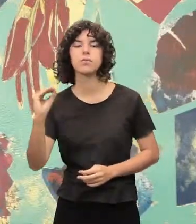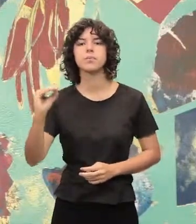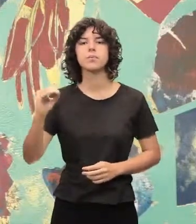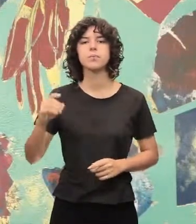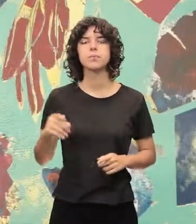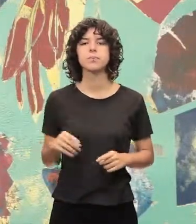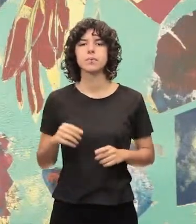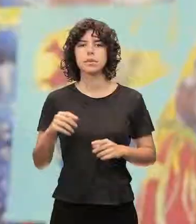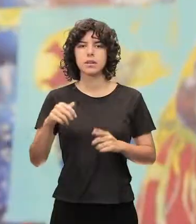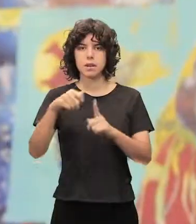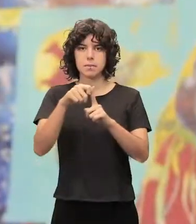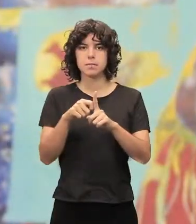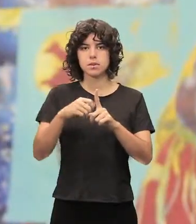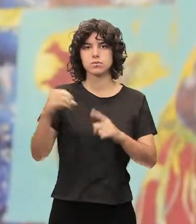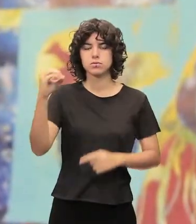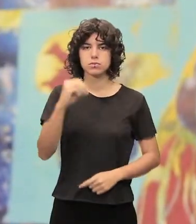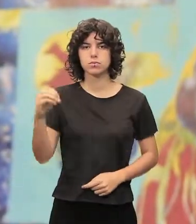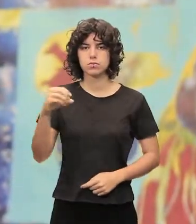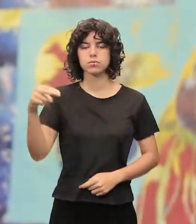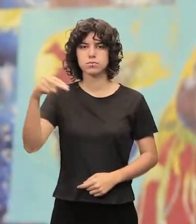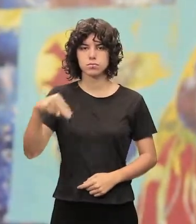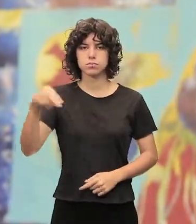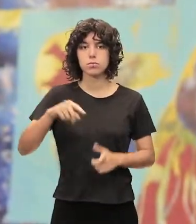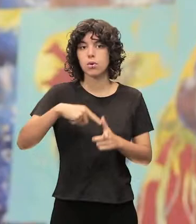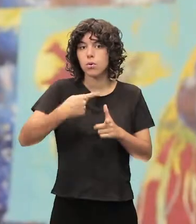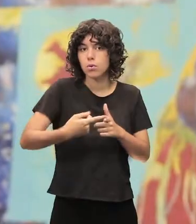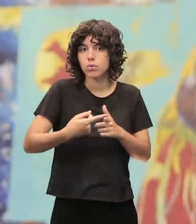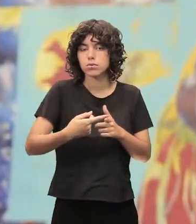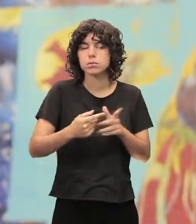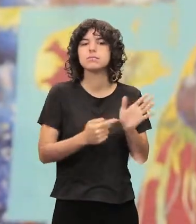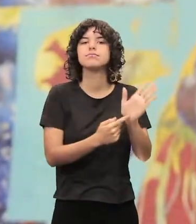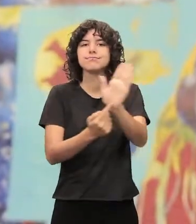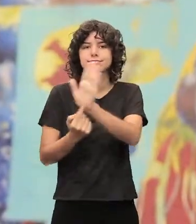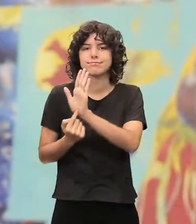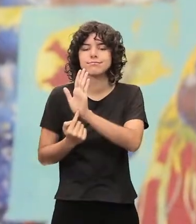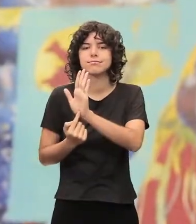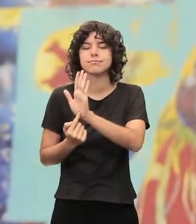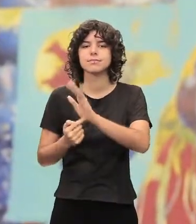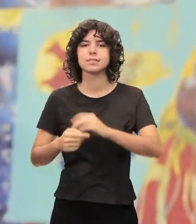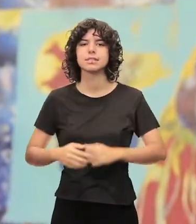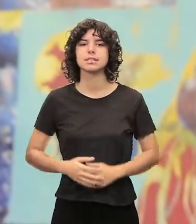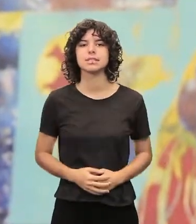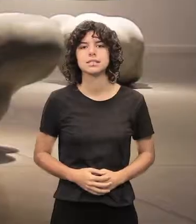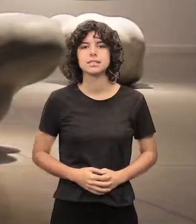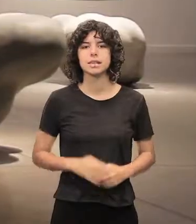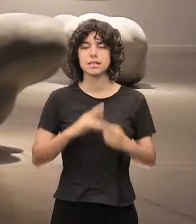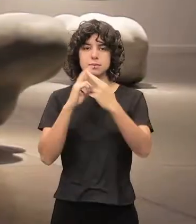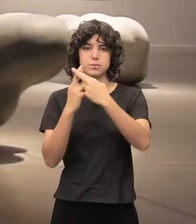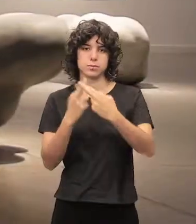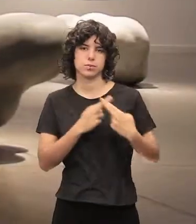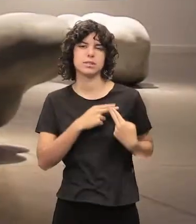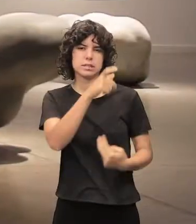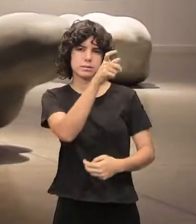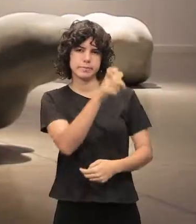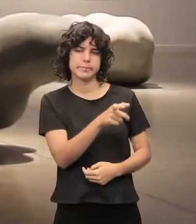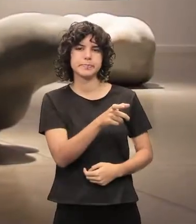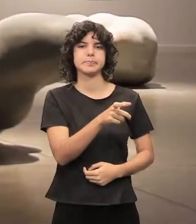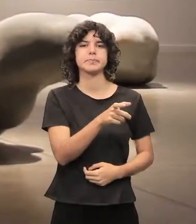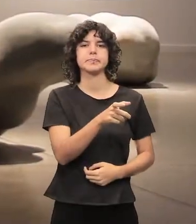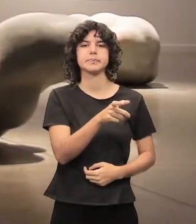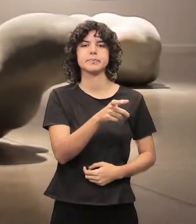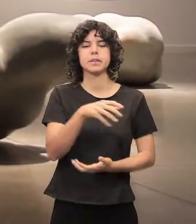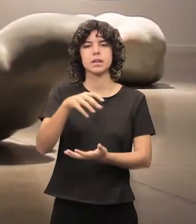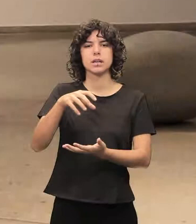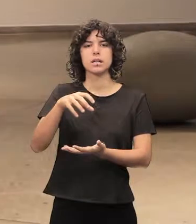no mês de outubro, novembro, uma outra exposição, né, de um curador, né, do responsável, né, da